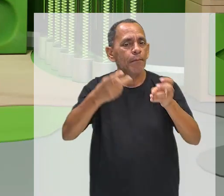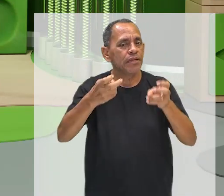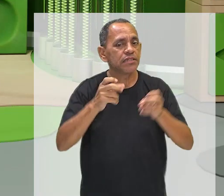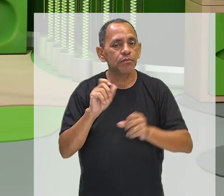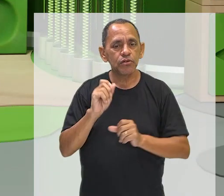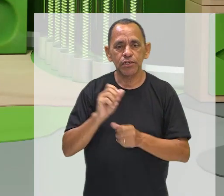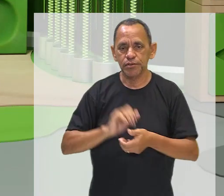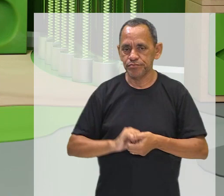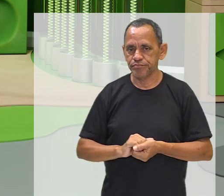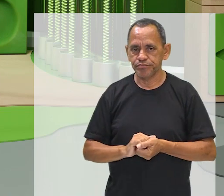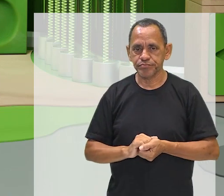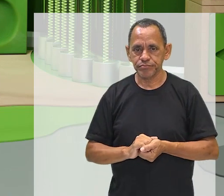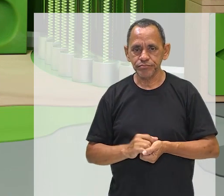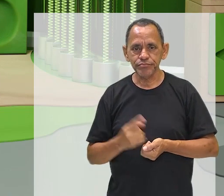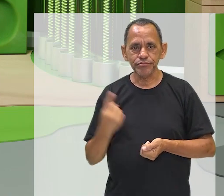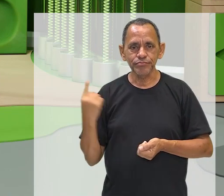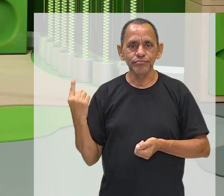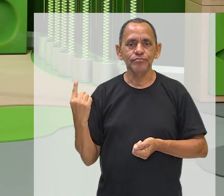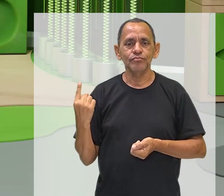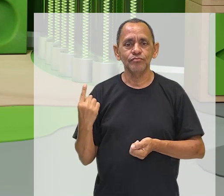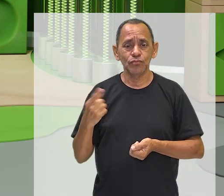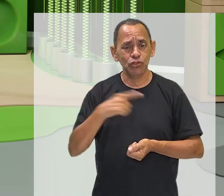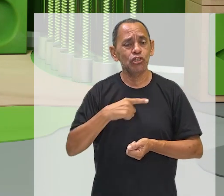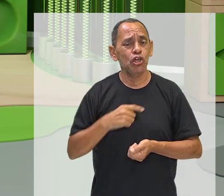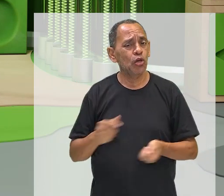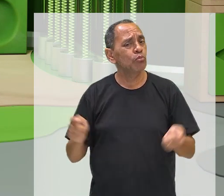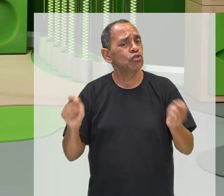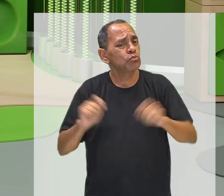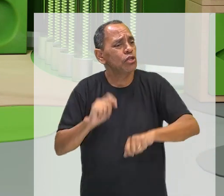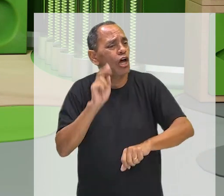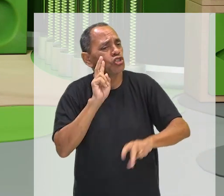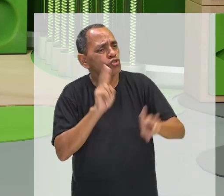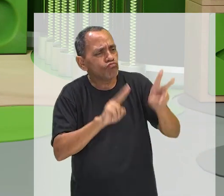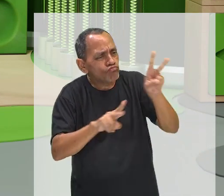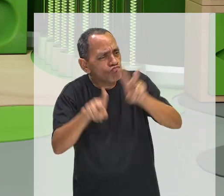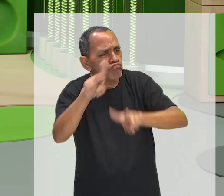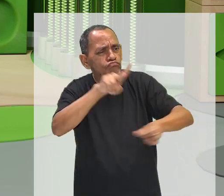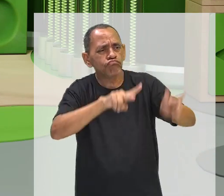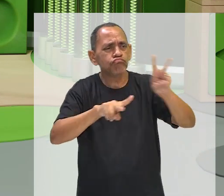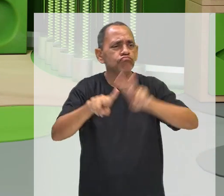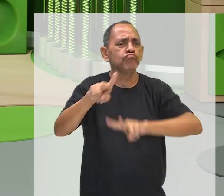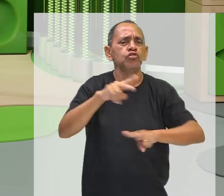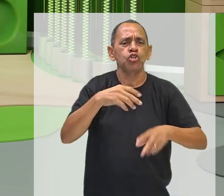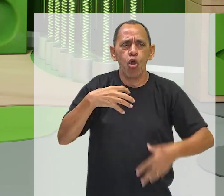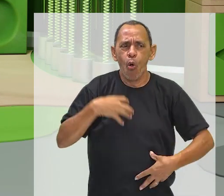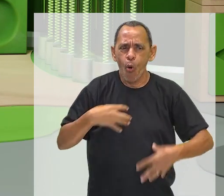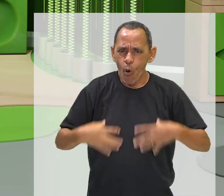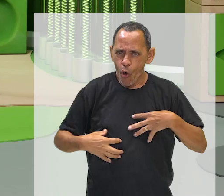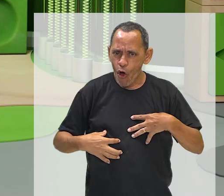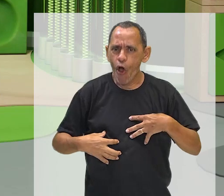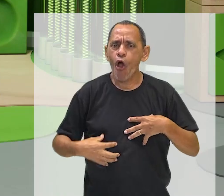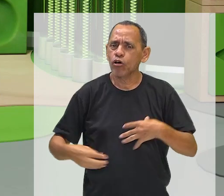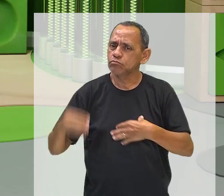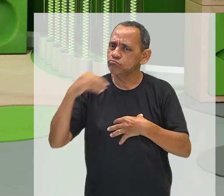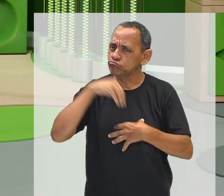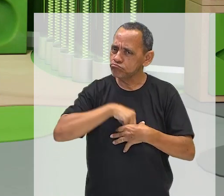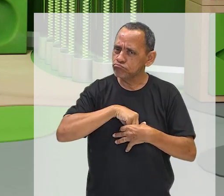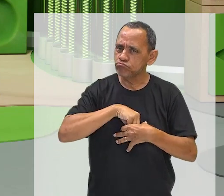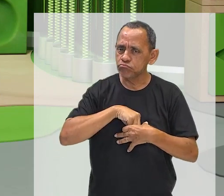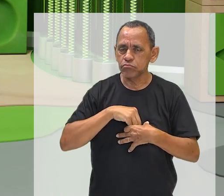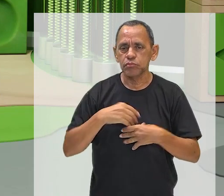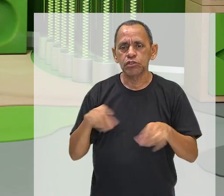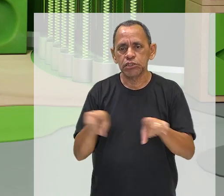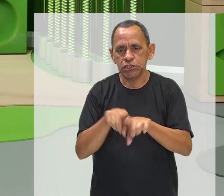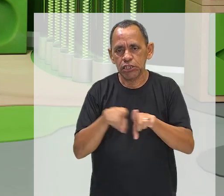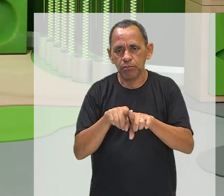3D, né? Para a gente ter ali essa possibilidade de visualizar esses órgãos internos, mas a gente tem agora imagens e também mais informações